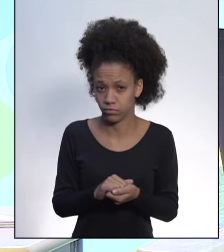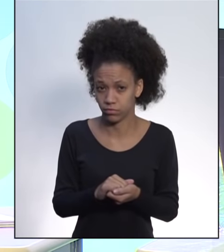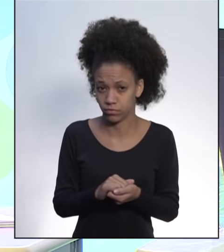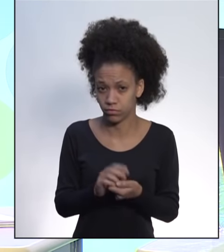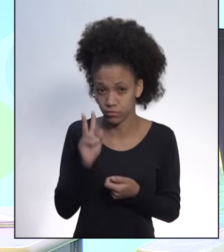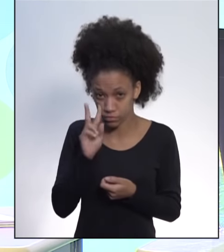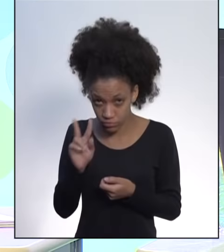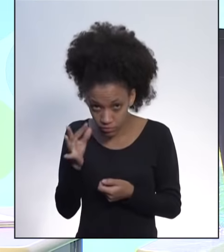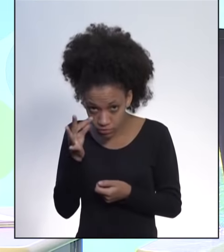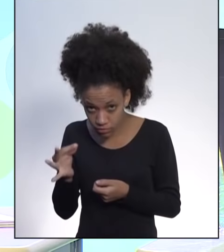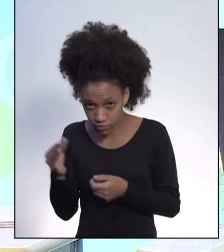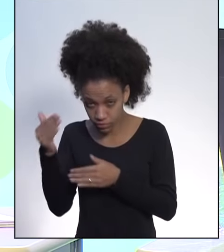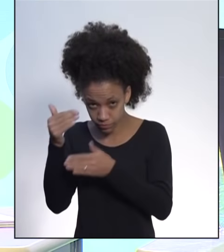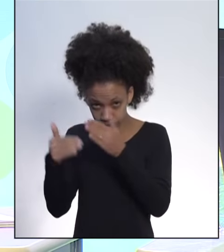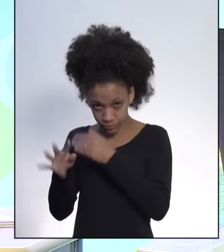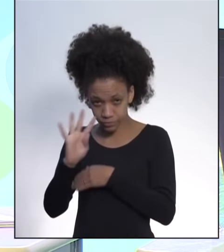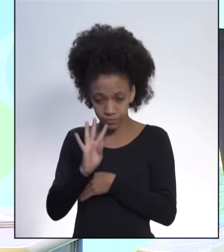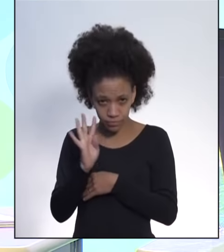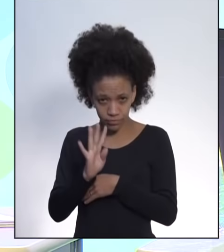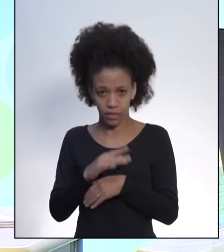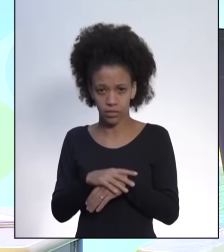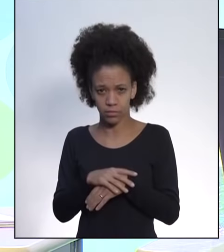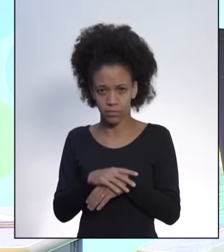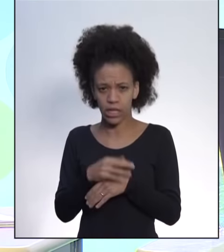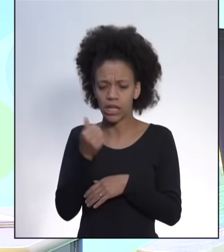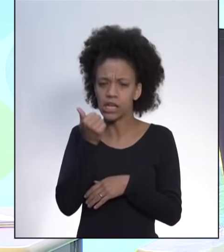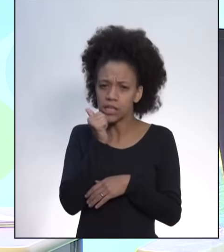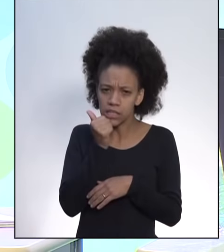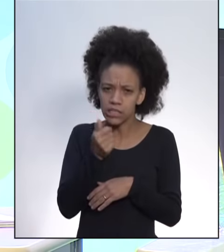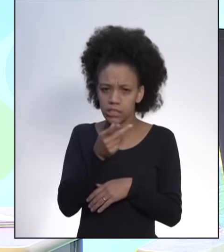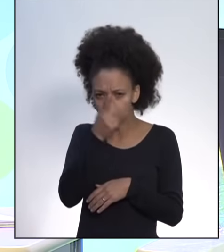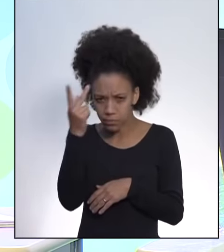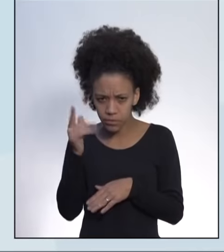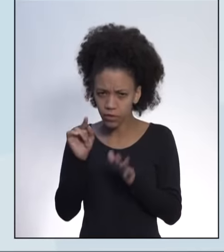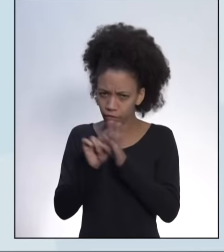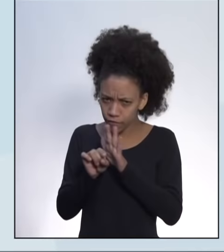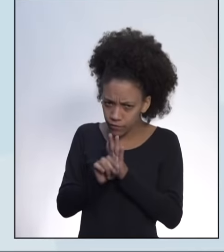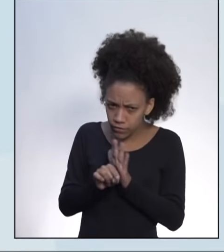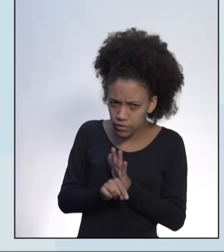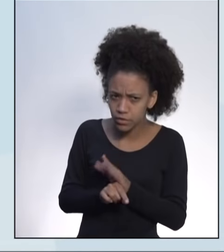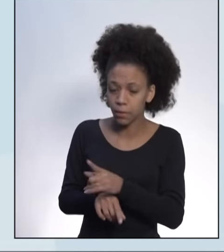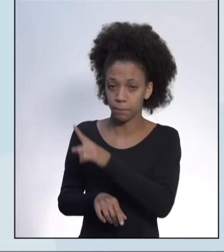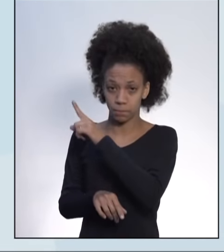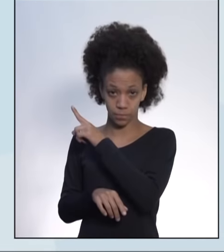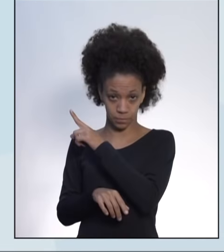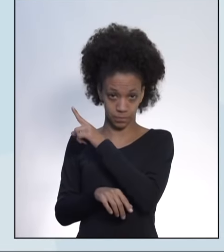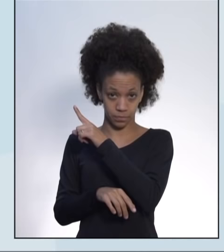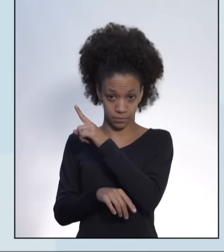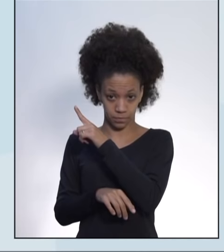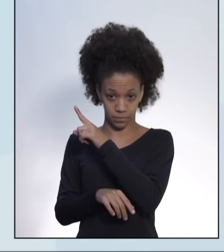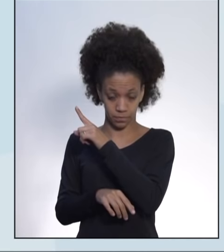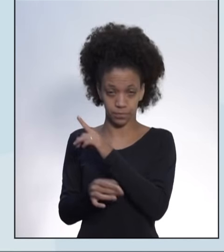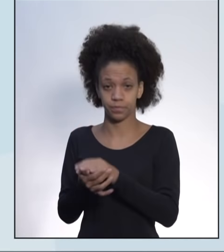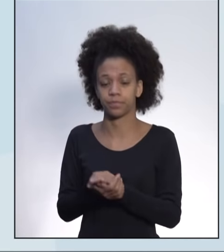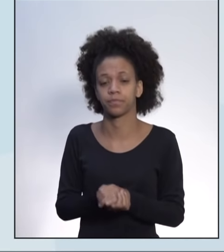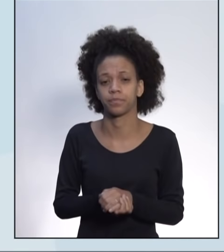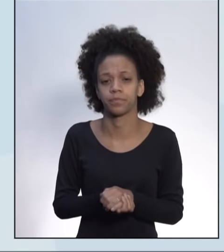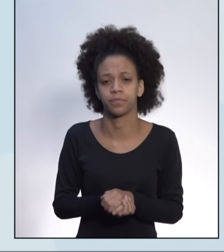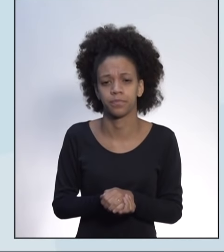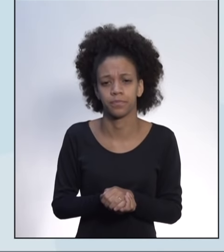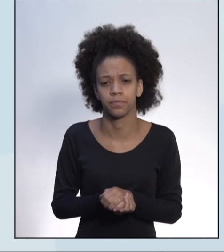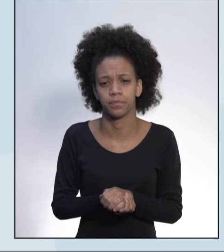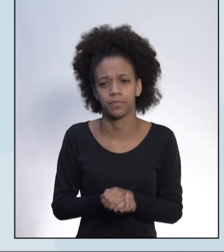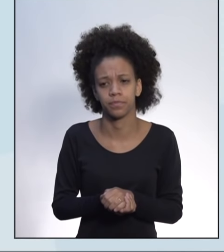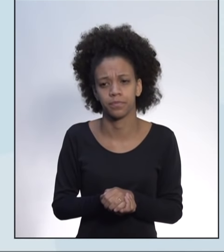bom então olha lá lembram os cientistas fazem perguntas sites ask questions